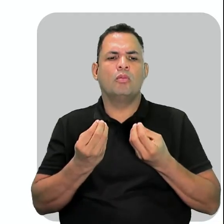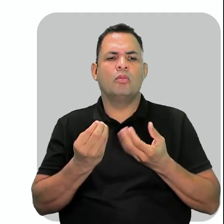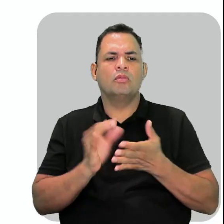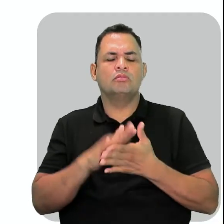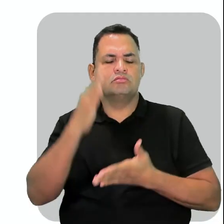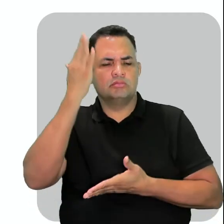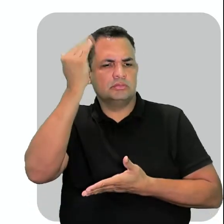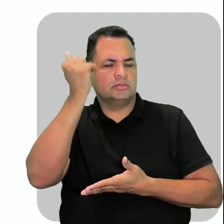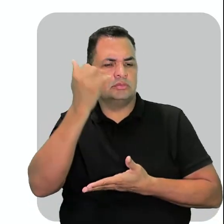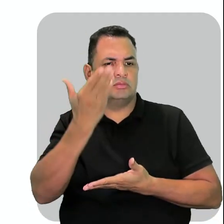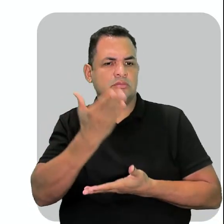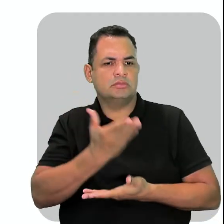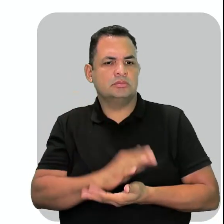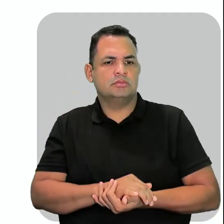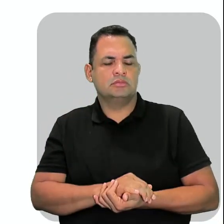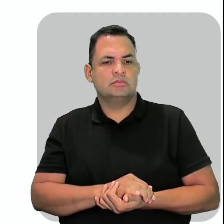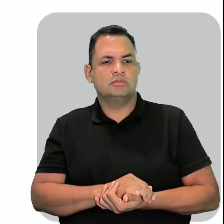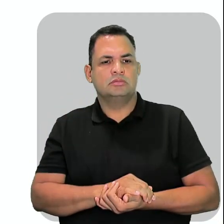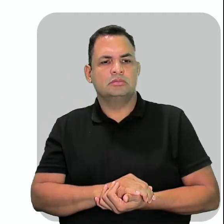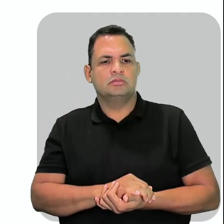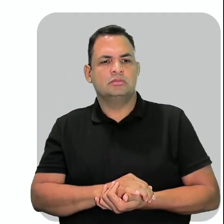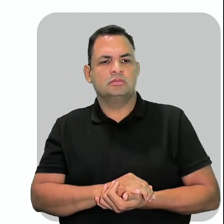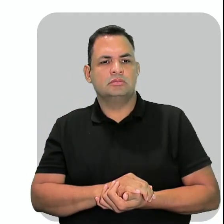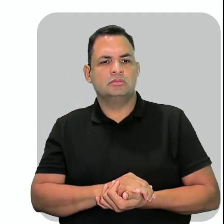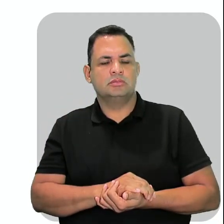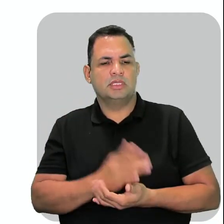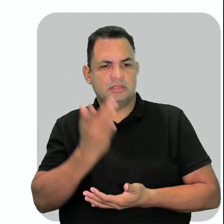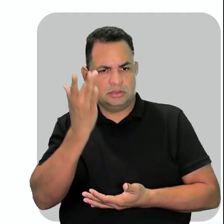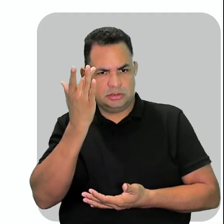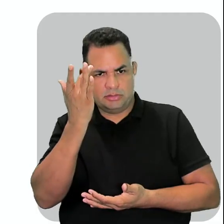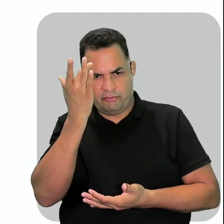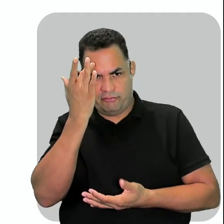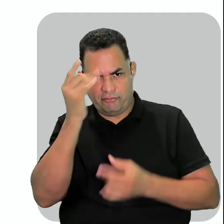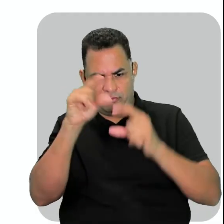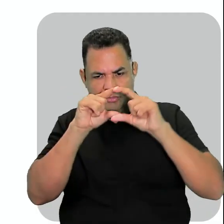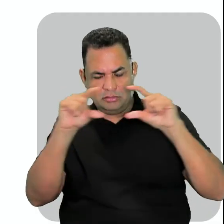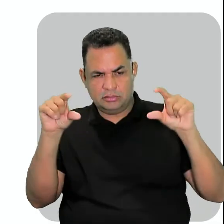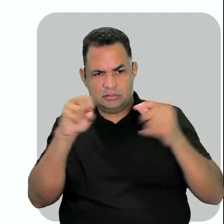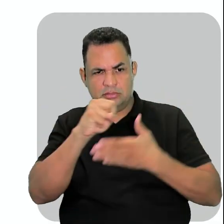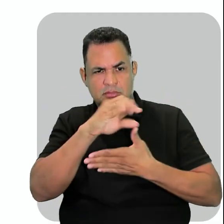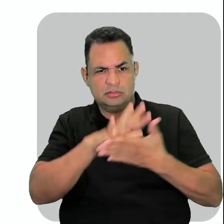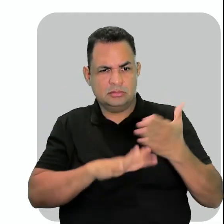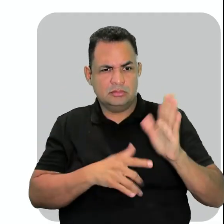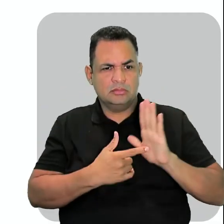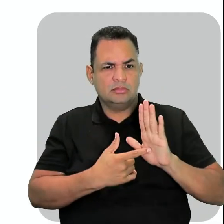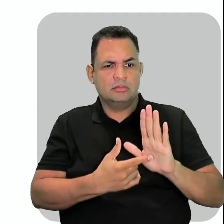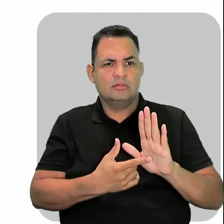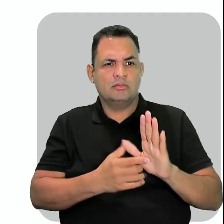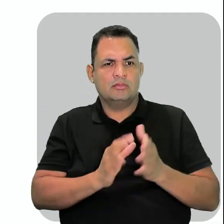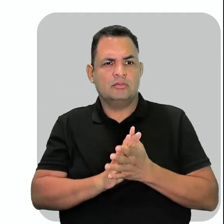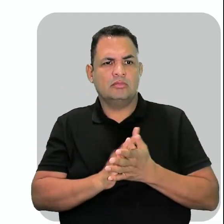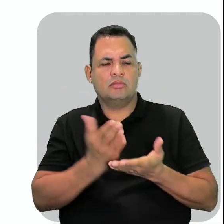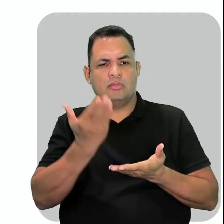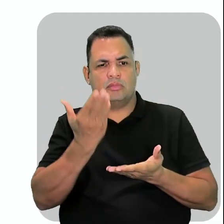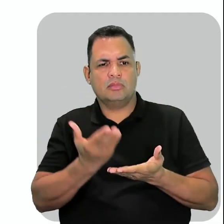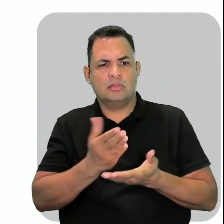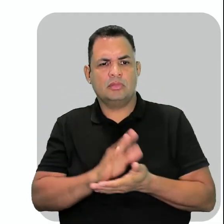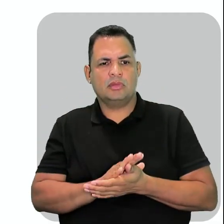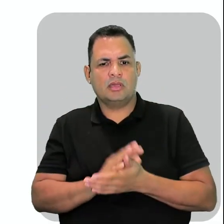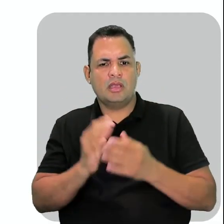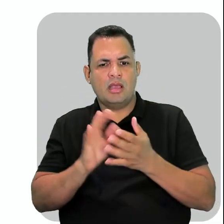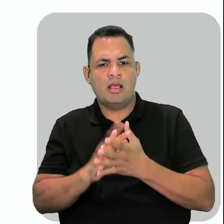saber? Nestas fórmulas aqui das alternativas, nós temos a representação condensada, né, as